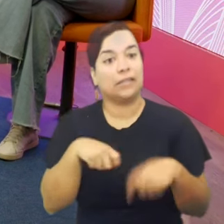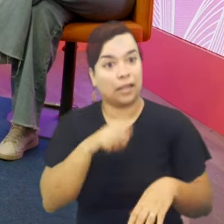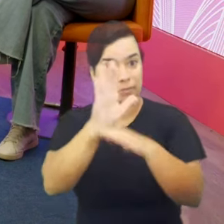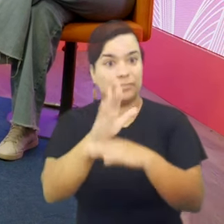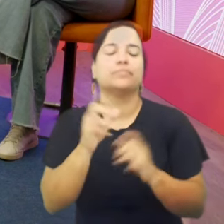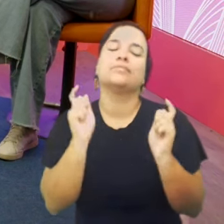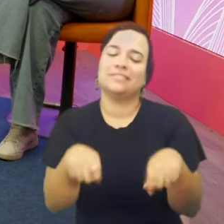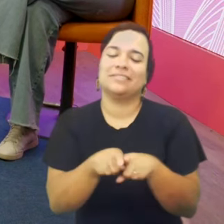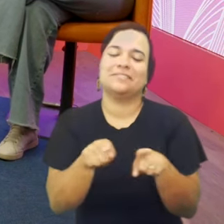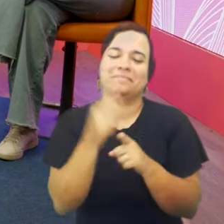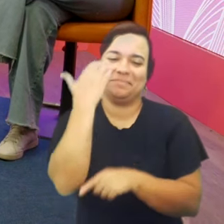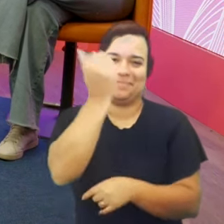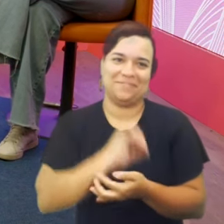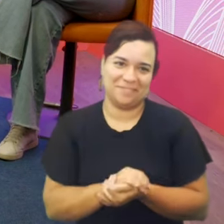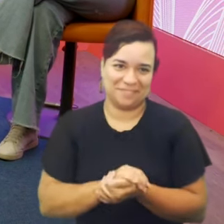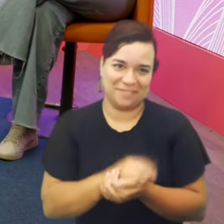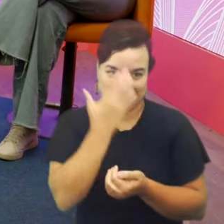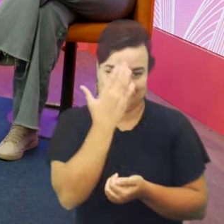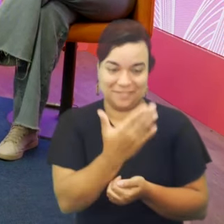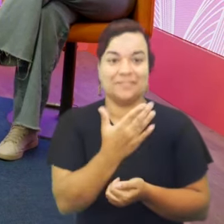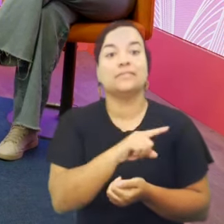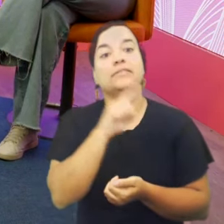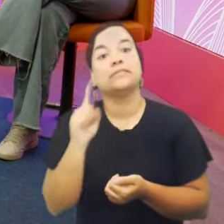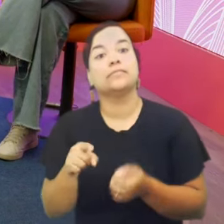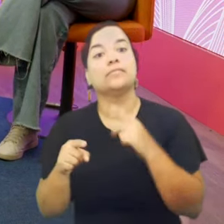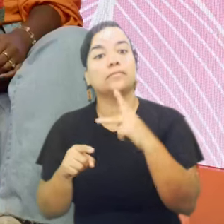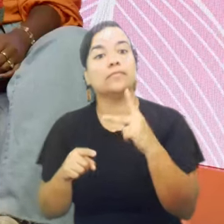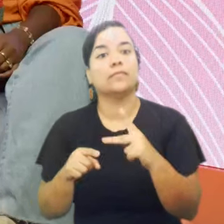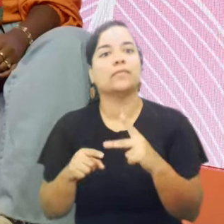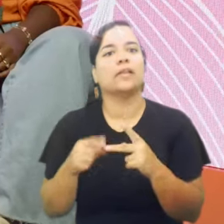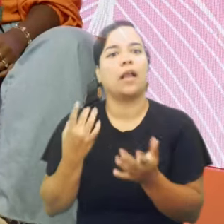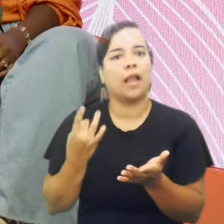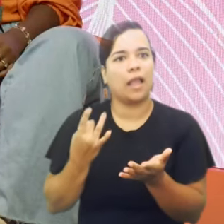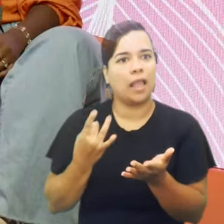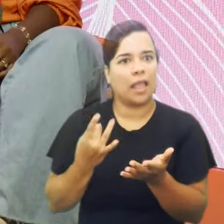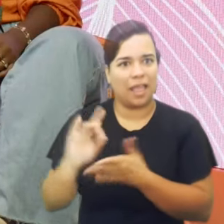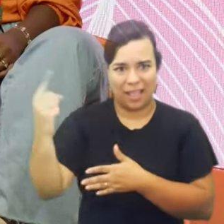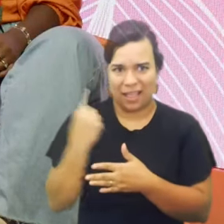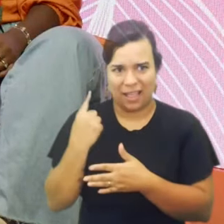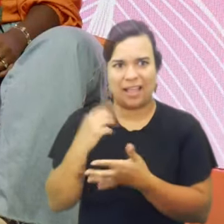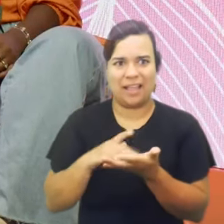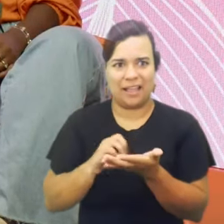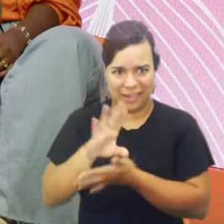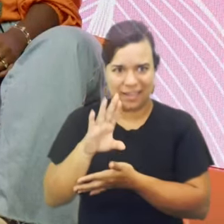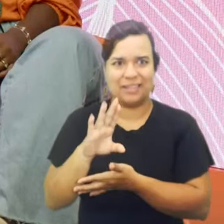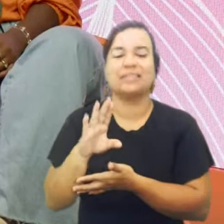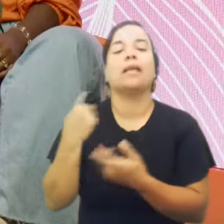você, conte comigo também. Ah, obrigado, Paulinha. E aí, Carol? Hater tem que vir com amor, porque dependendo do dia que pega empreendedora, a gente